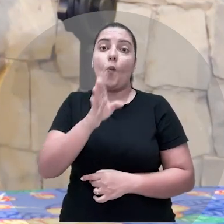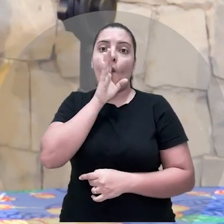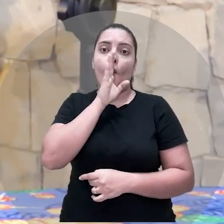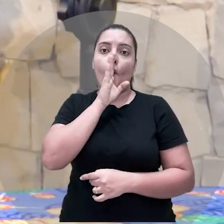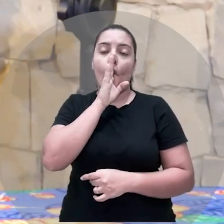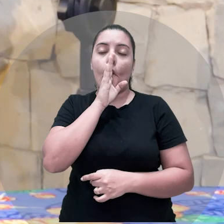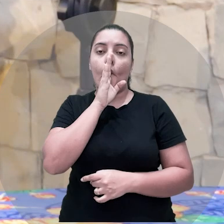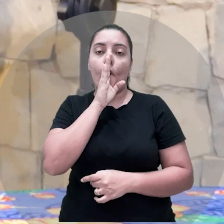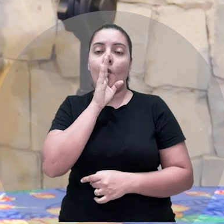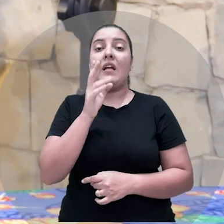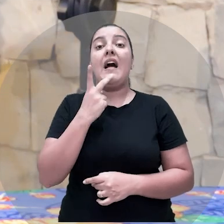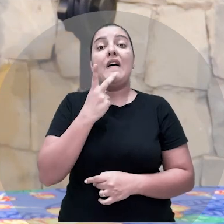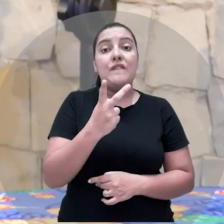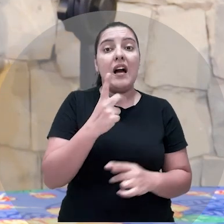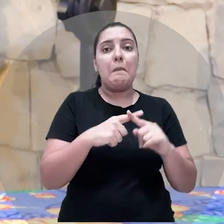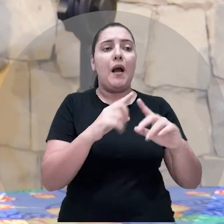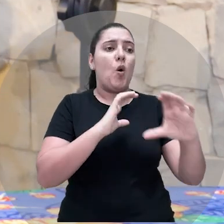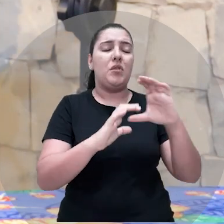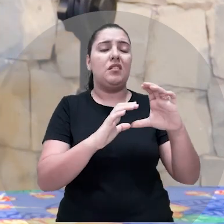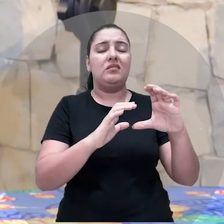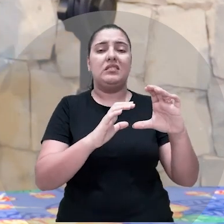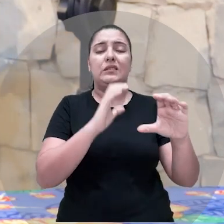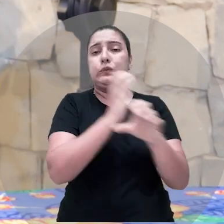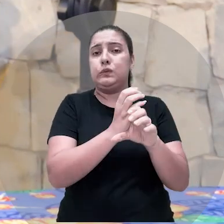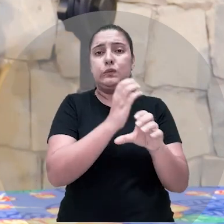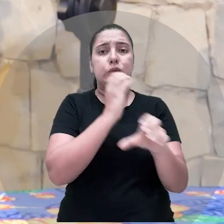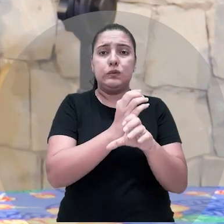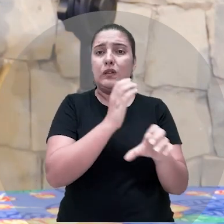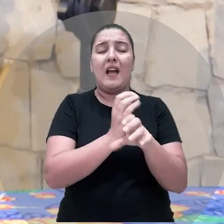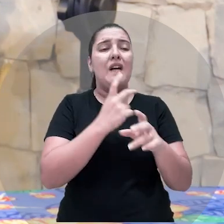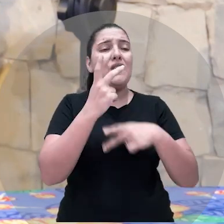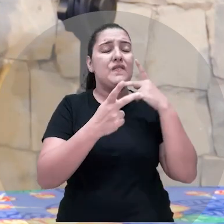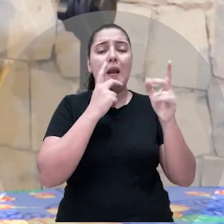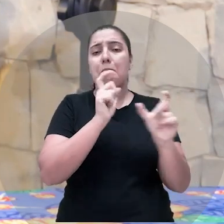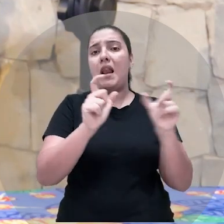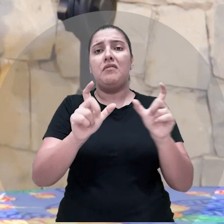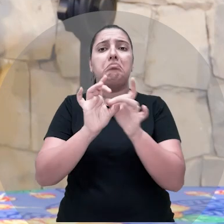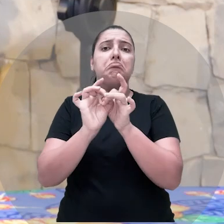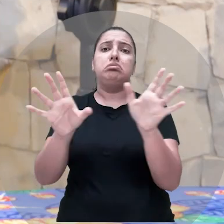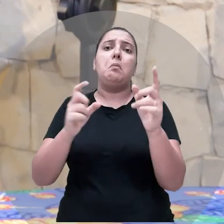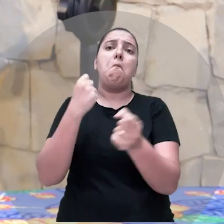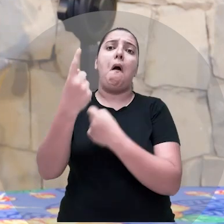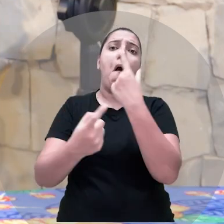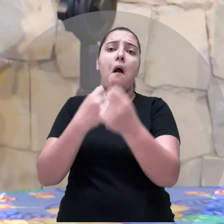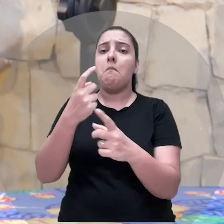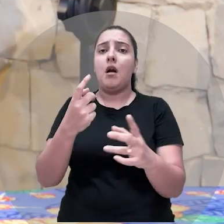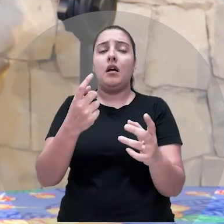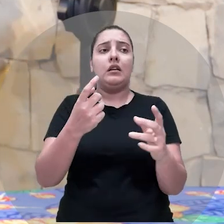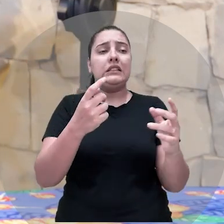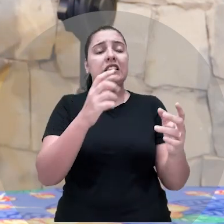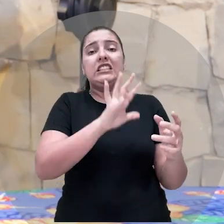então a criança que não fala ou a criança que fala mas não tem uma boa comunicação né que ela fala fala fala palavras aleatórias